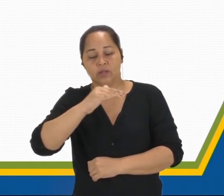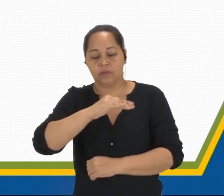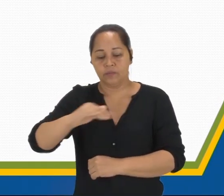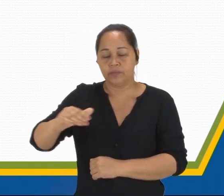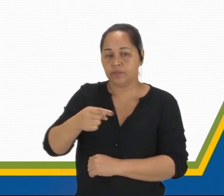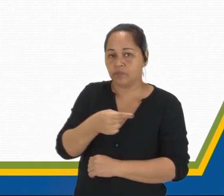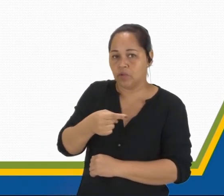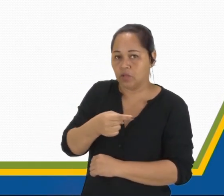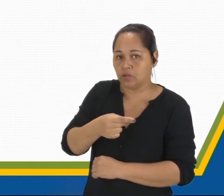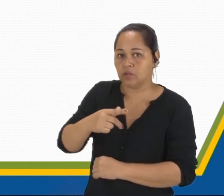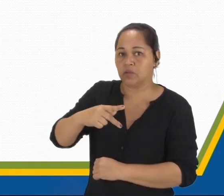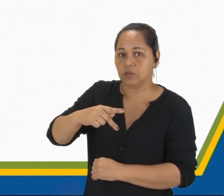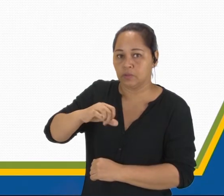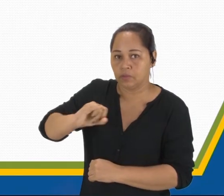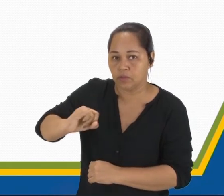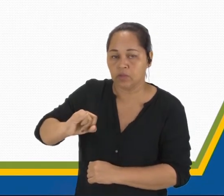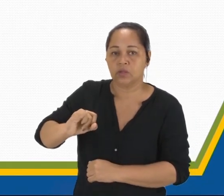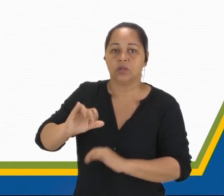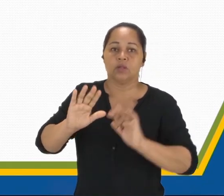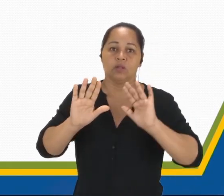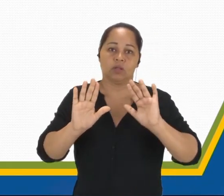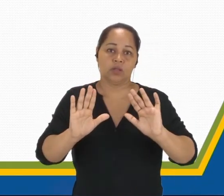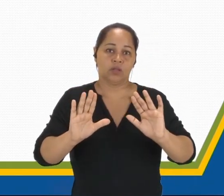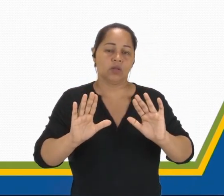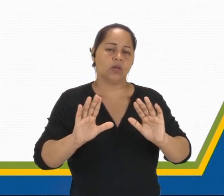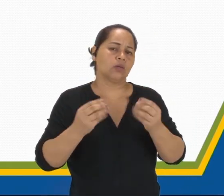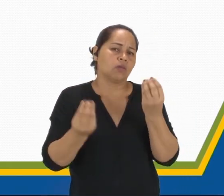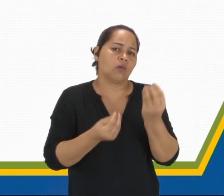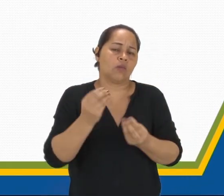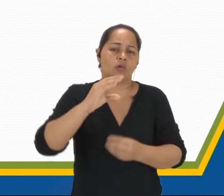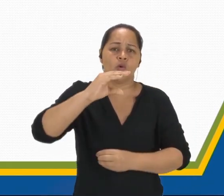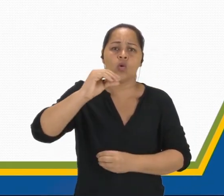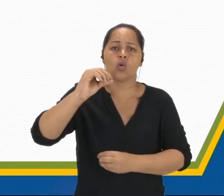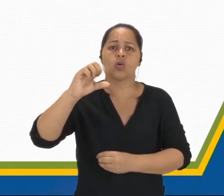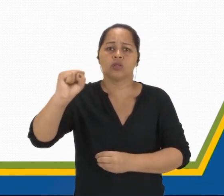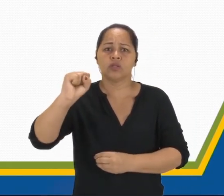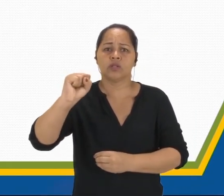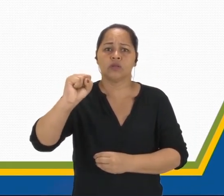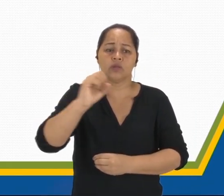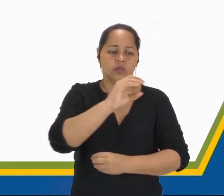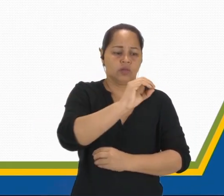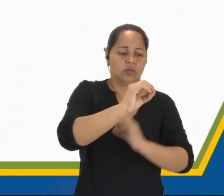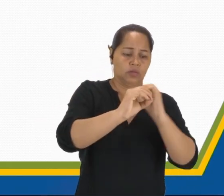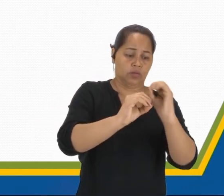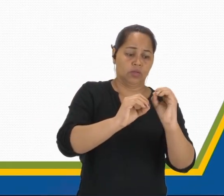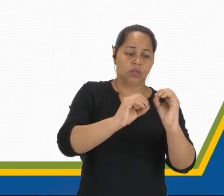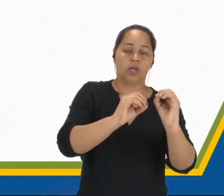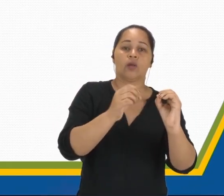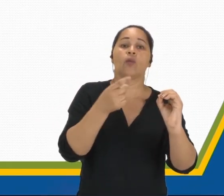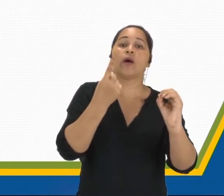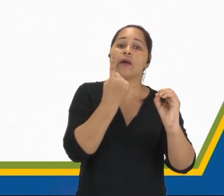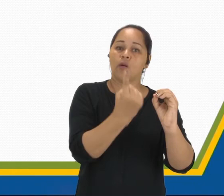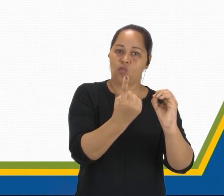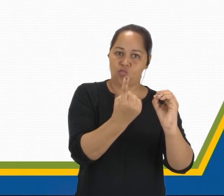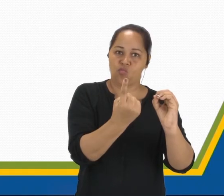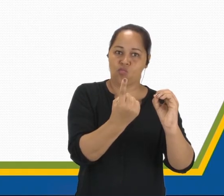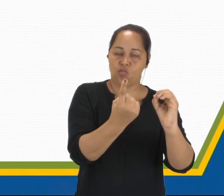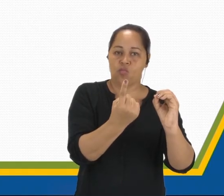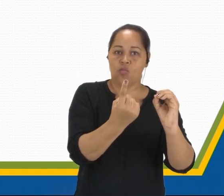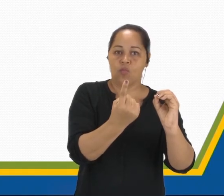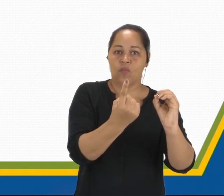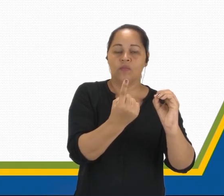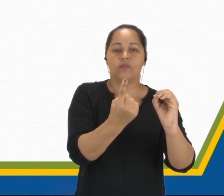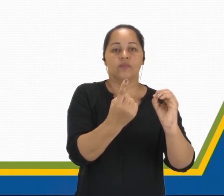de 2π é 0. Então isso quer dizer que no ciclo trigonométrico, que vai de 0 a 2π, existe então esse comportamento